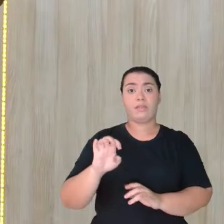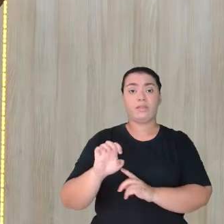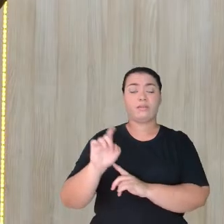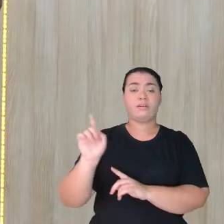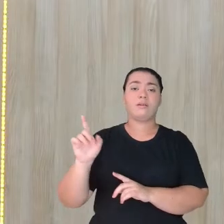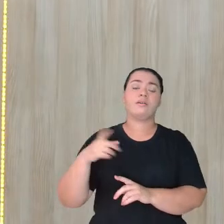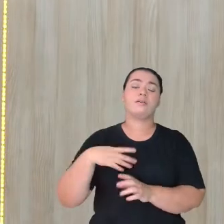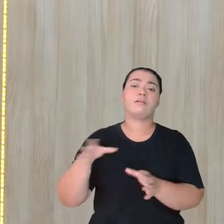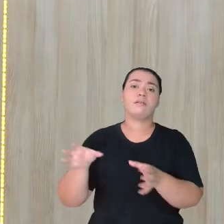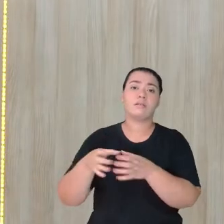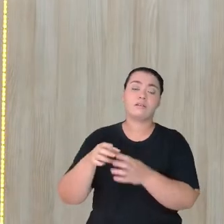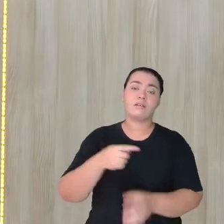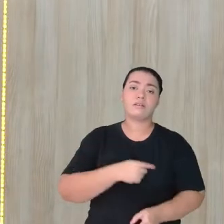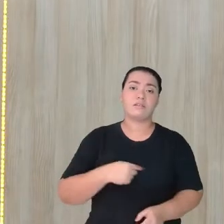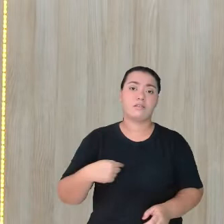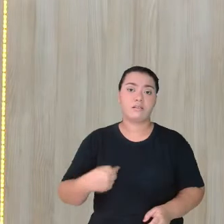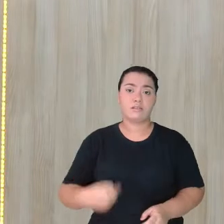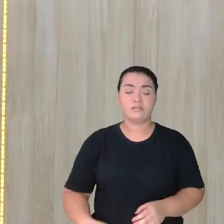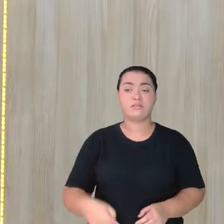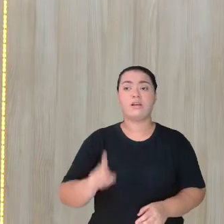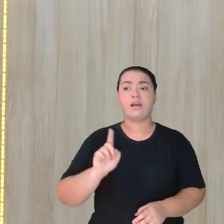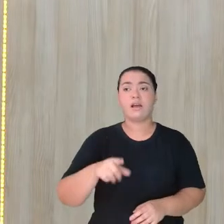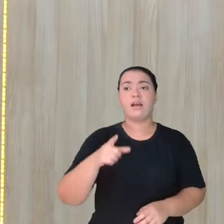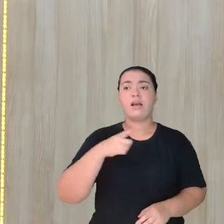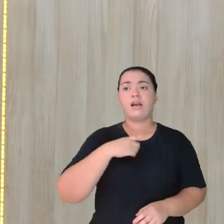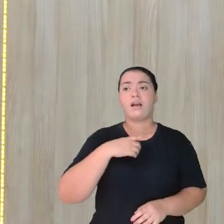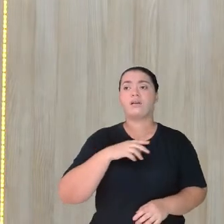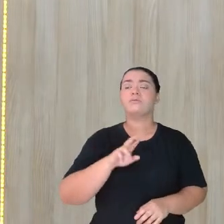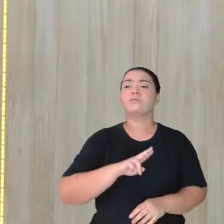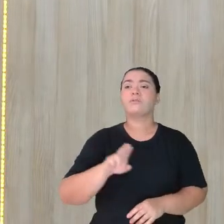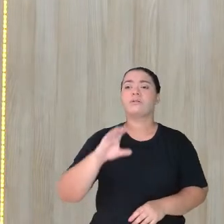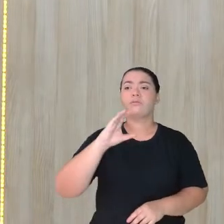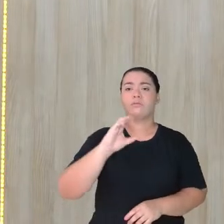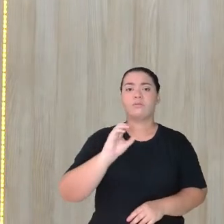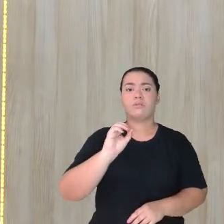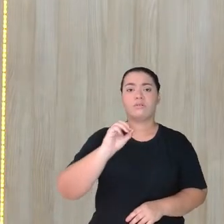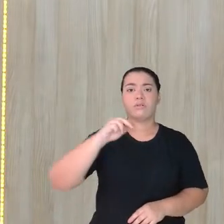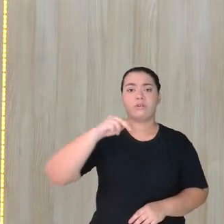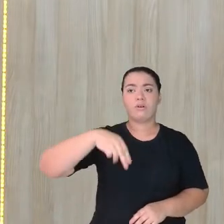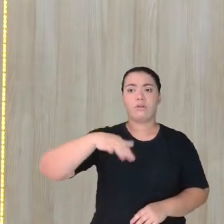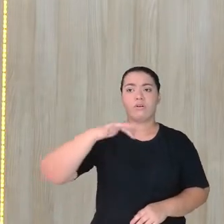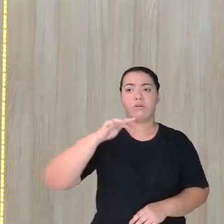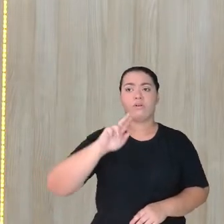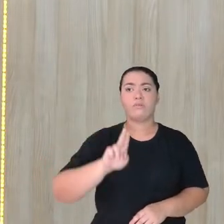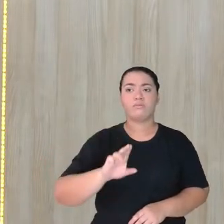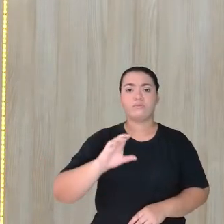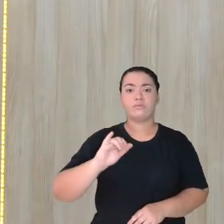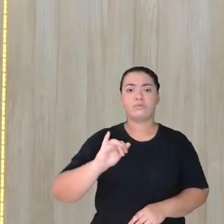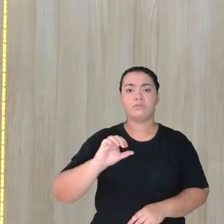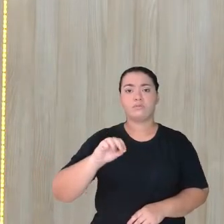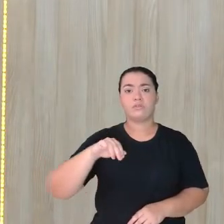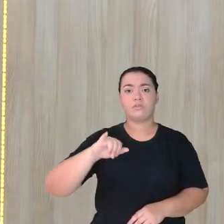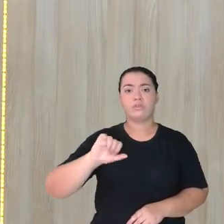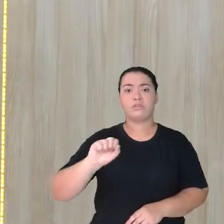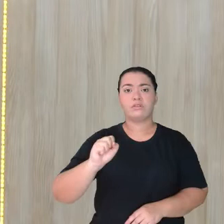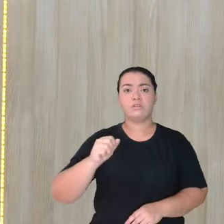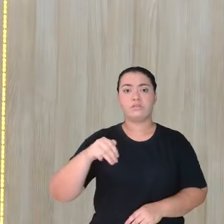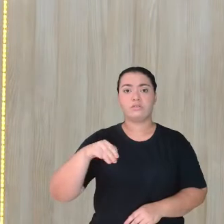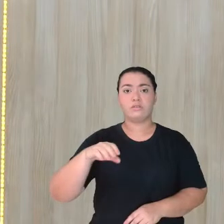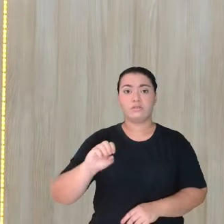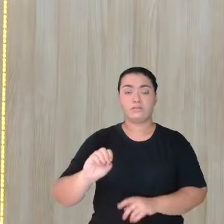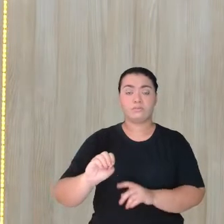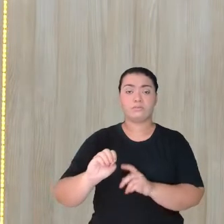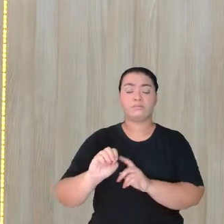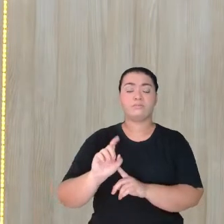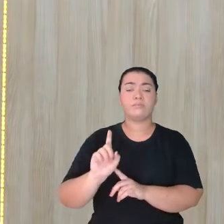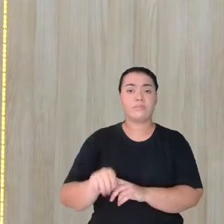elas têm princípios, né, princípios que norteiam ali a vida, né, do cidadão, do